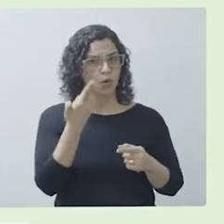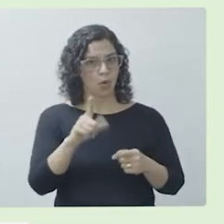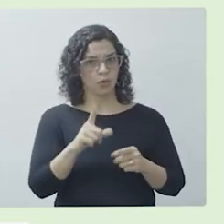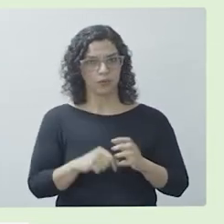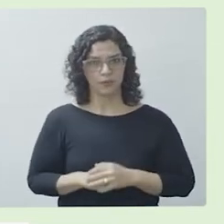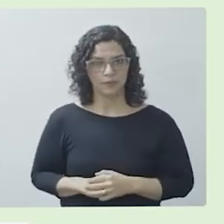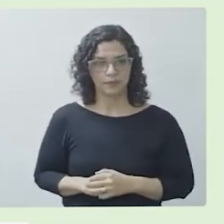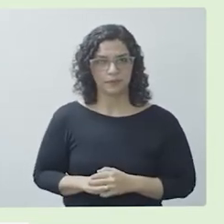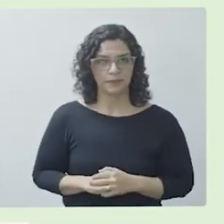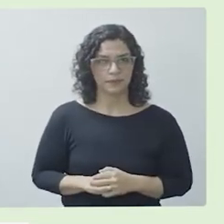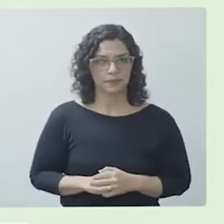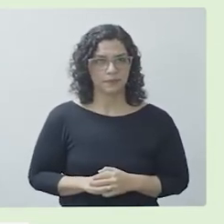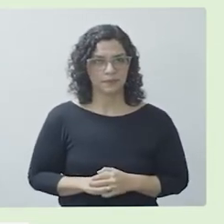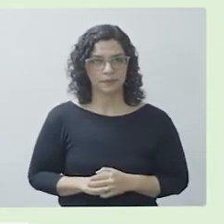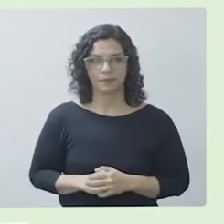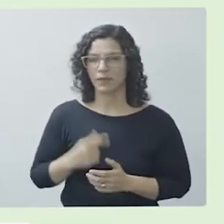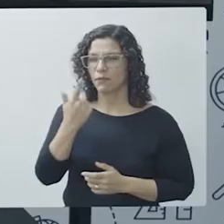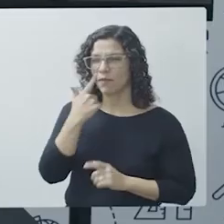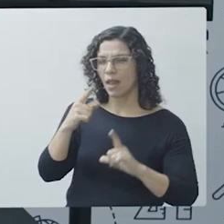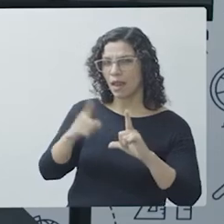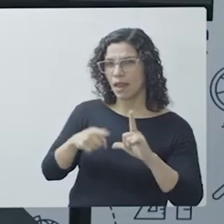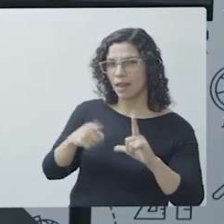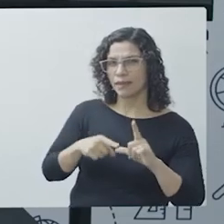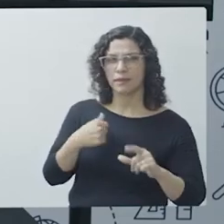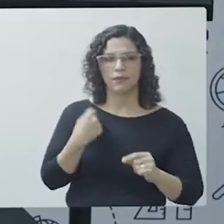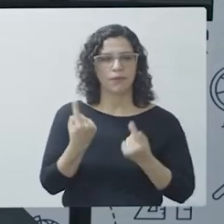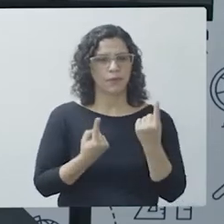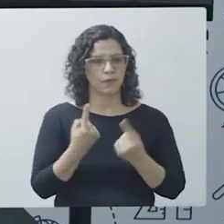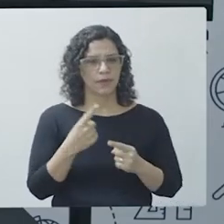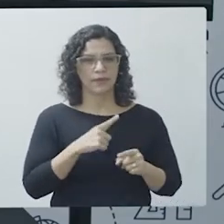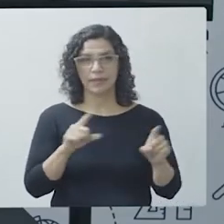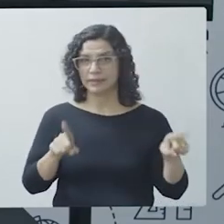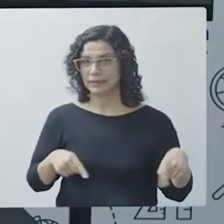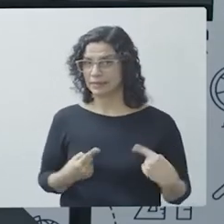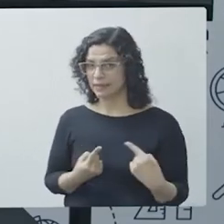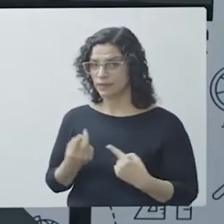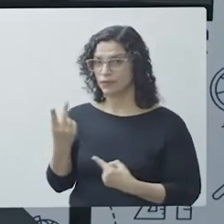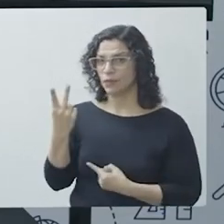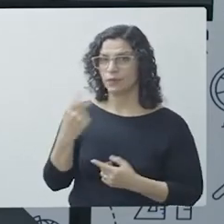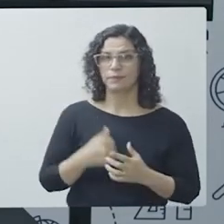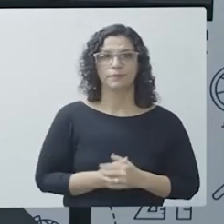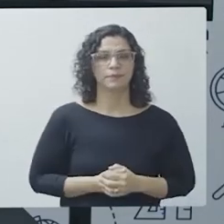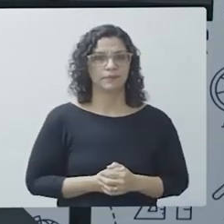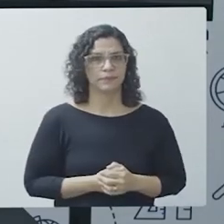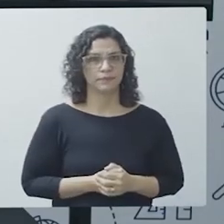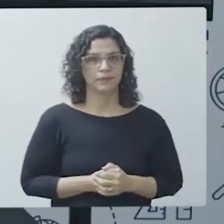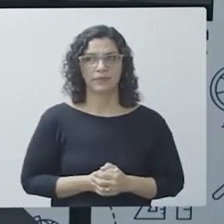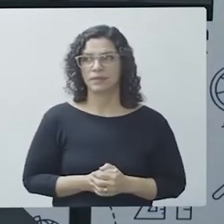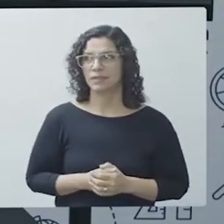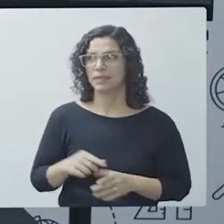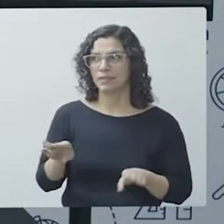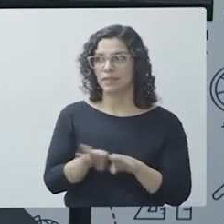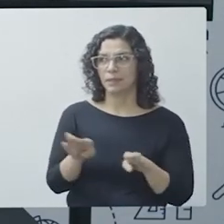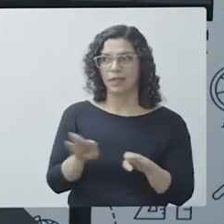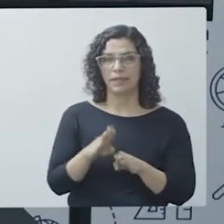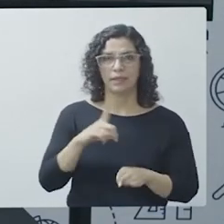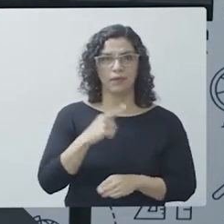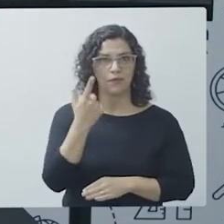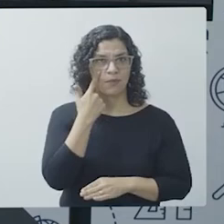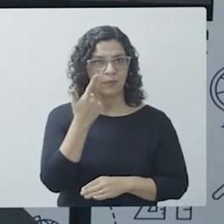próximo. Próxima letra, próximo desafio. Tá aqui atrás também.